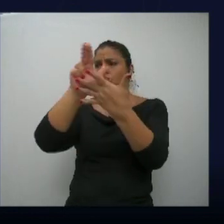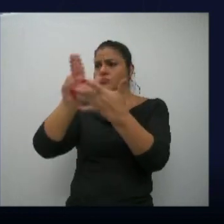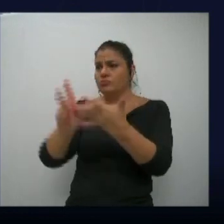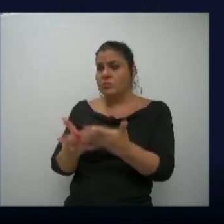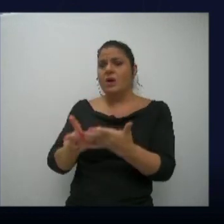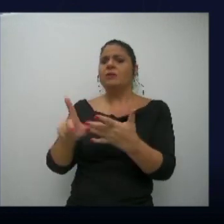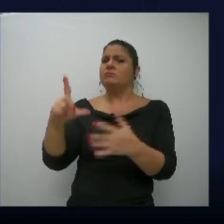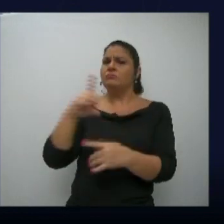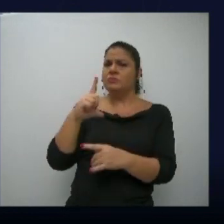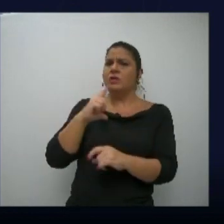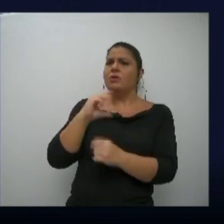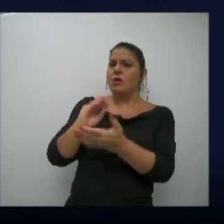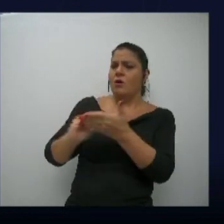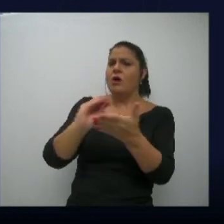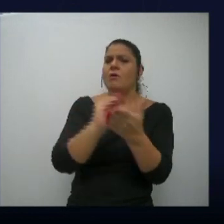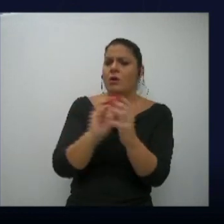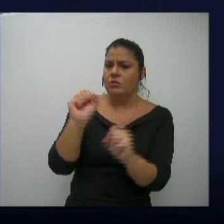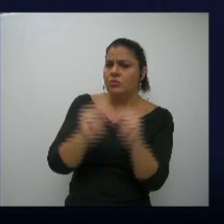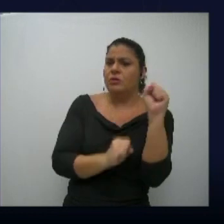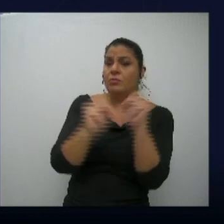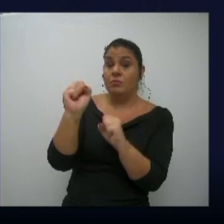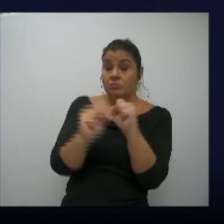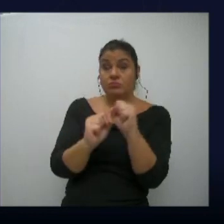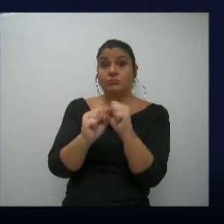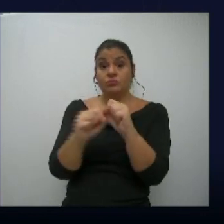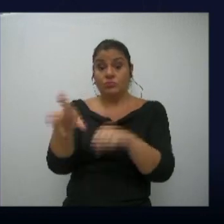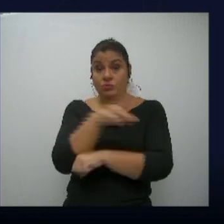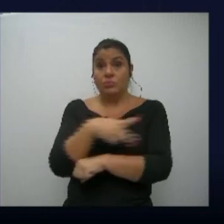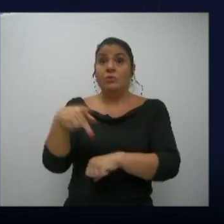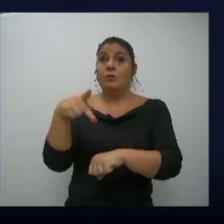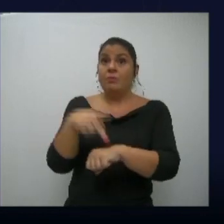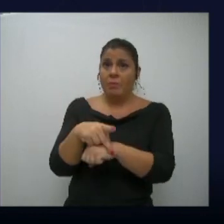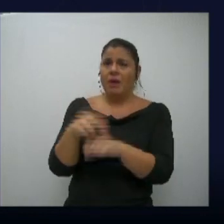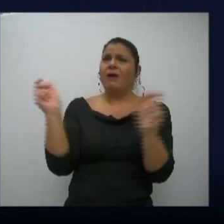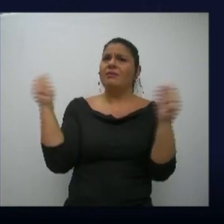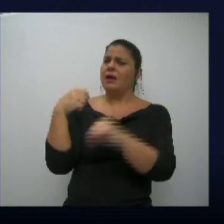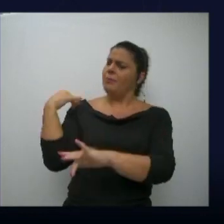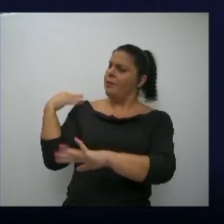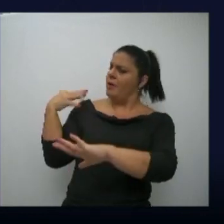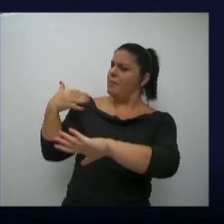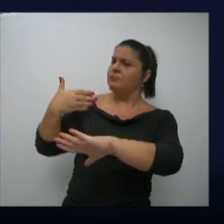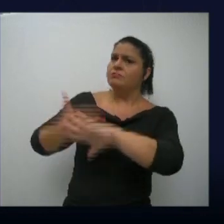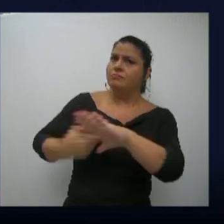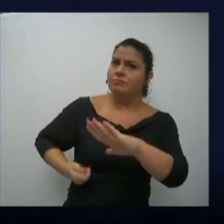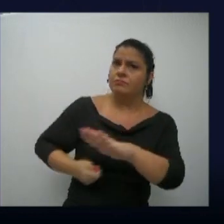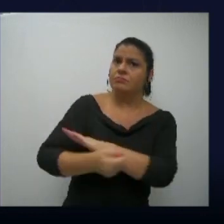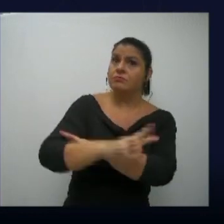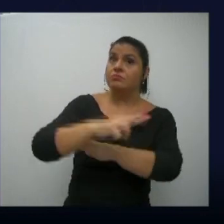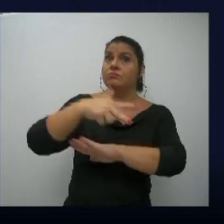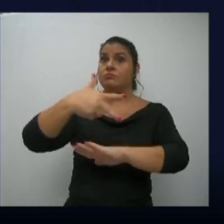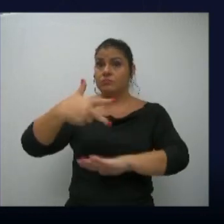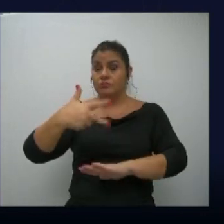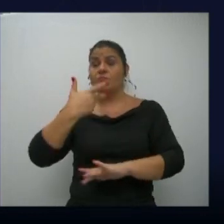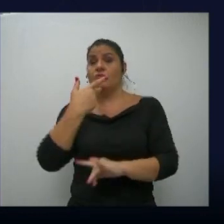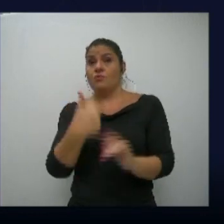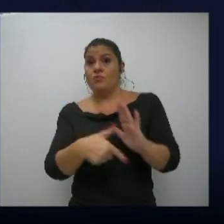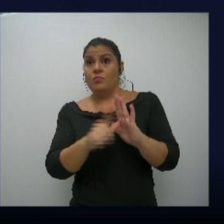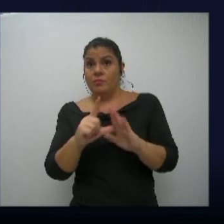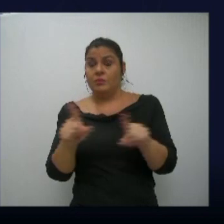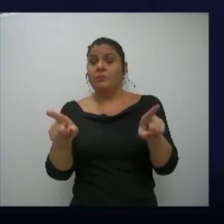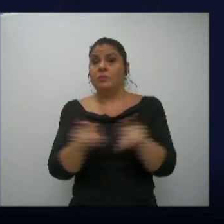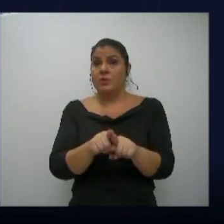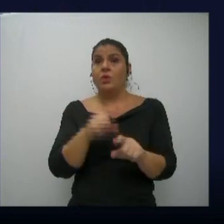empreender duas vezes tem um misto de companhia no país e bem esse desenho ao longo de uma série de investimento de ventre como Fabrício